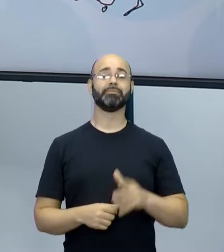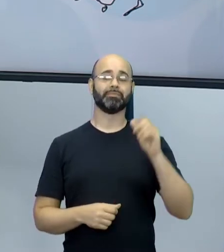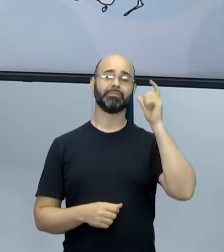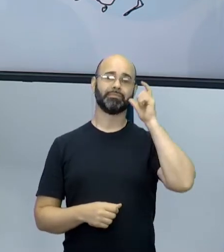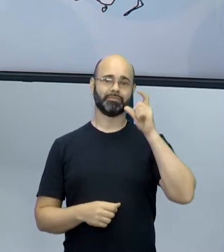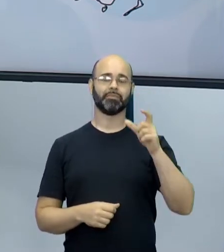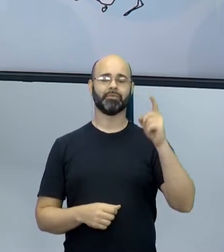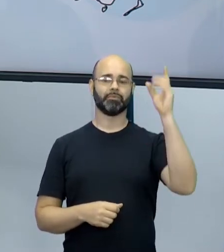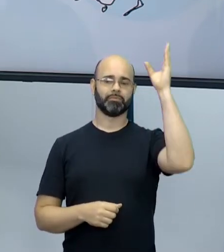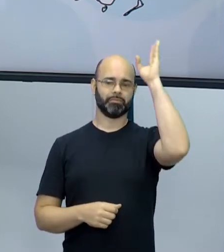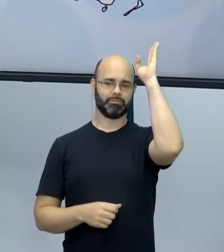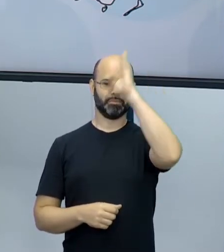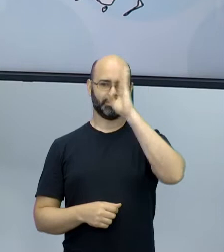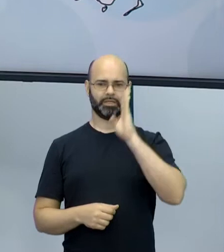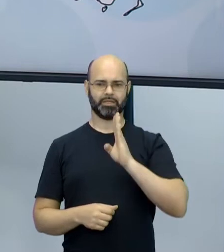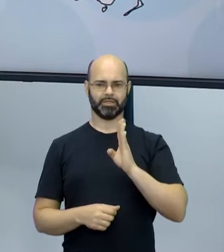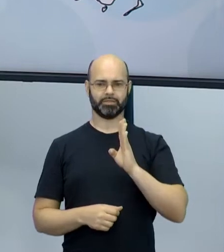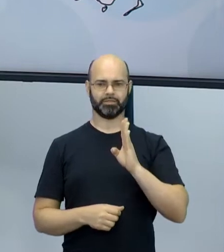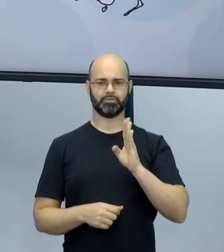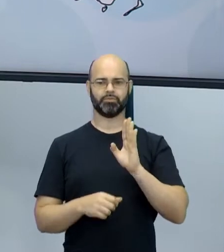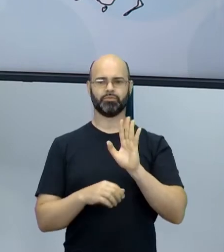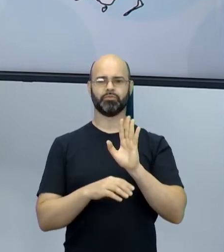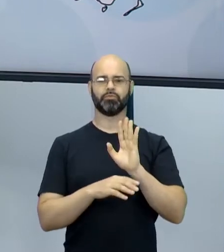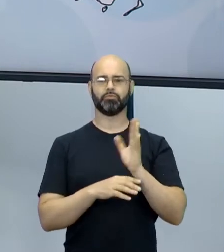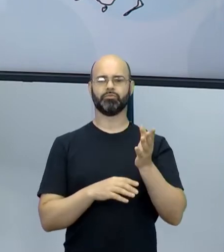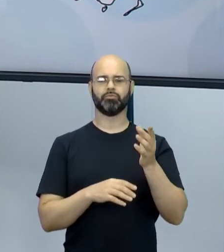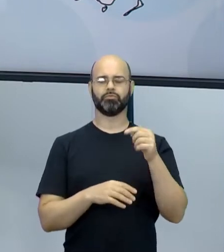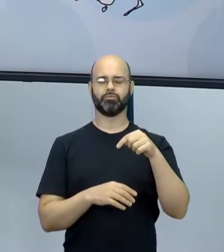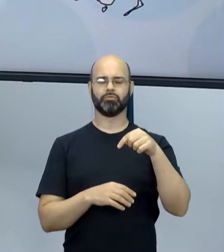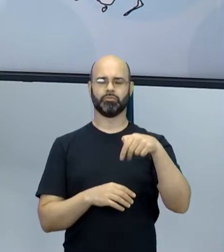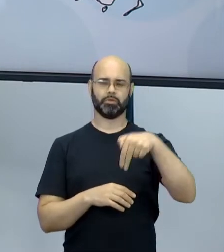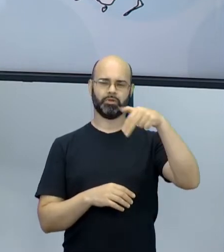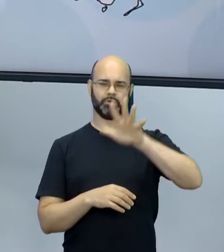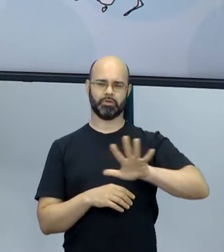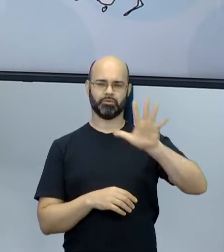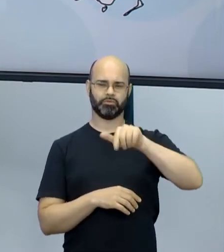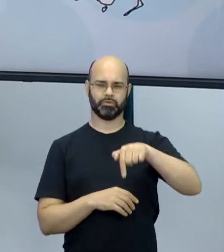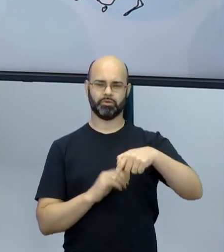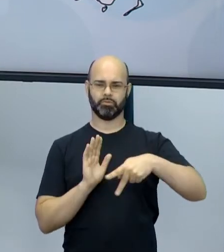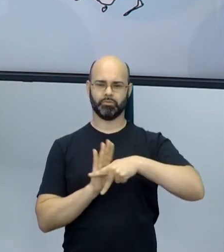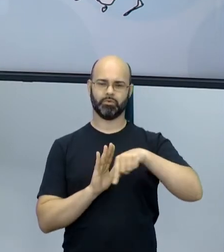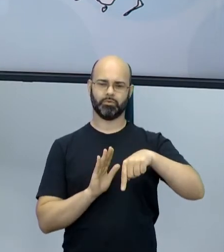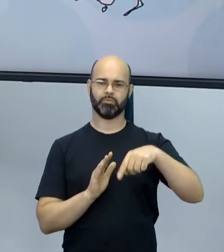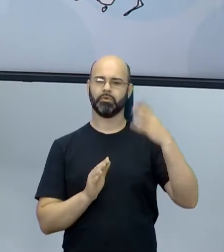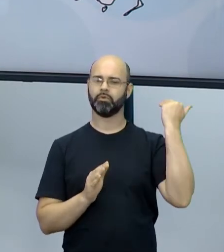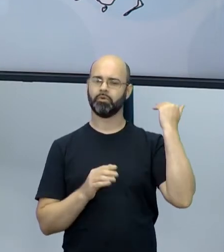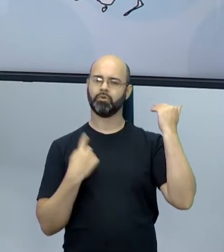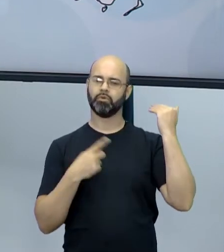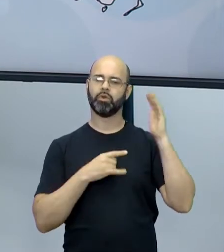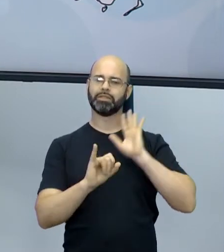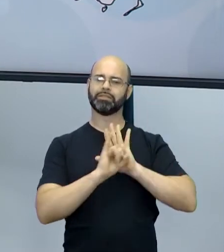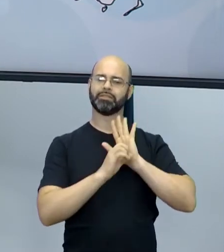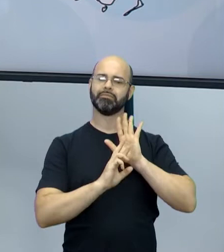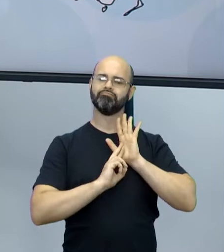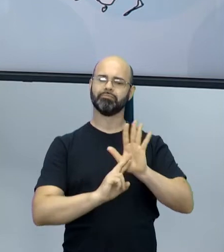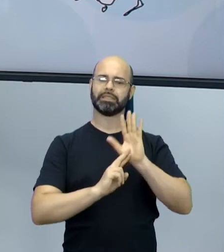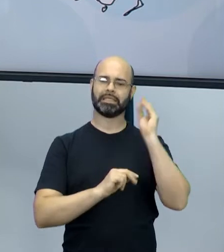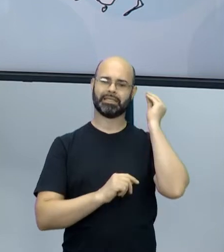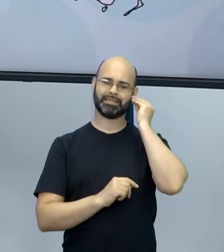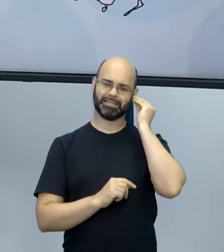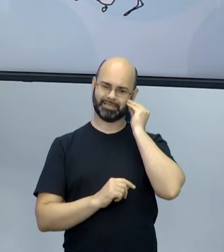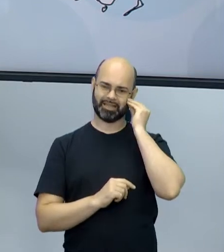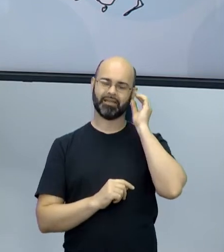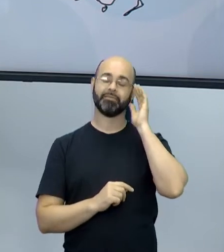cinema brasileiro, o brasileiro nacional, ele buscava retratar a nossa identidade e